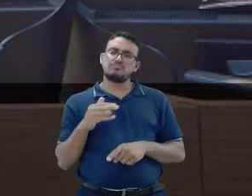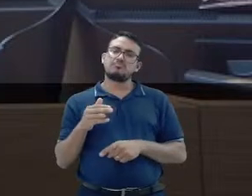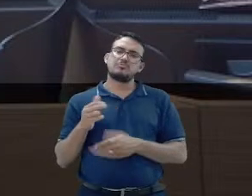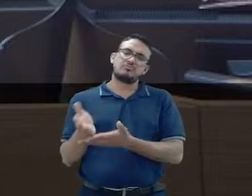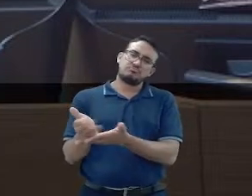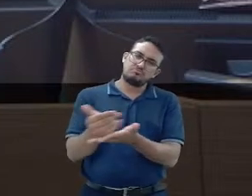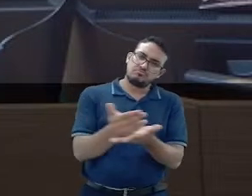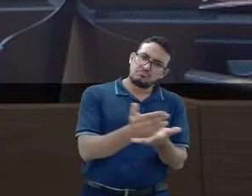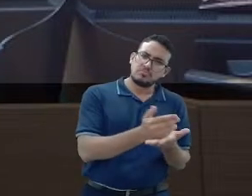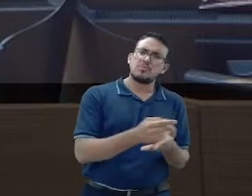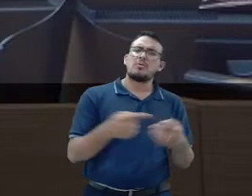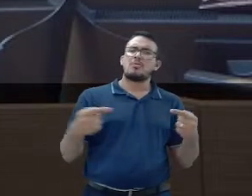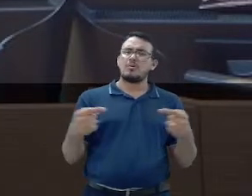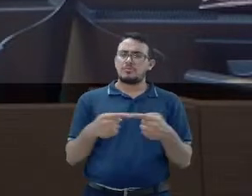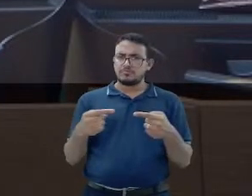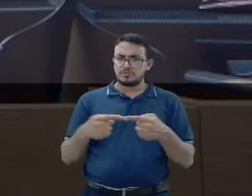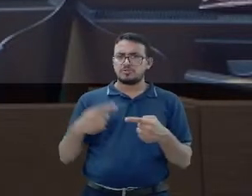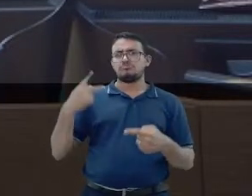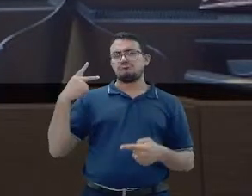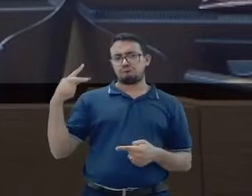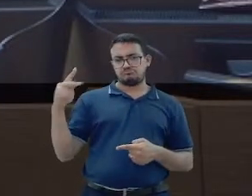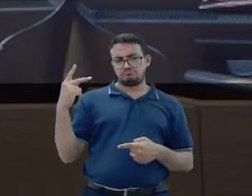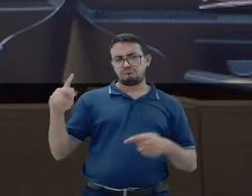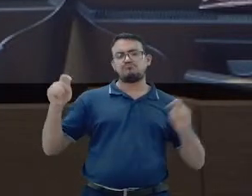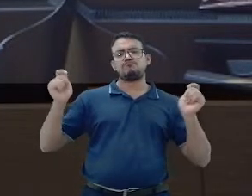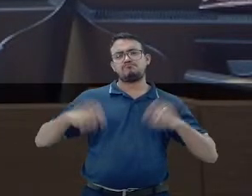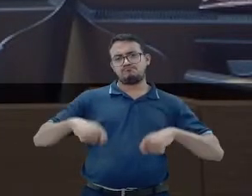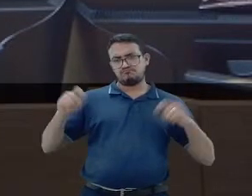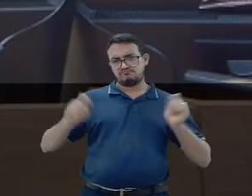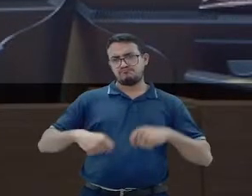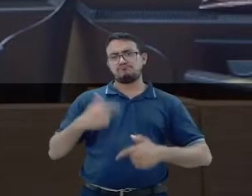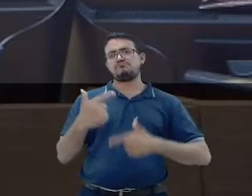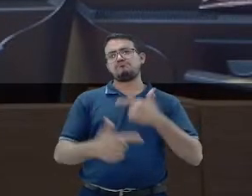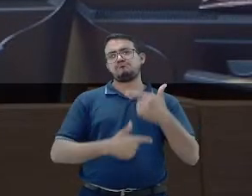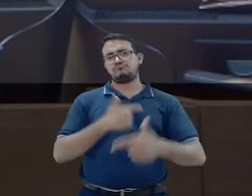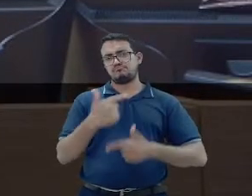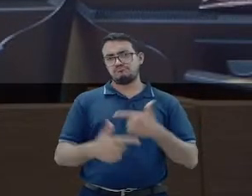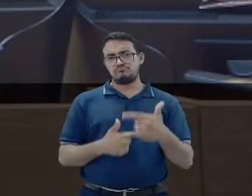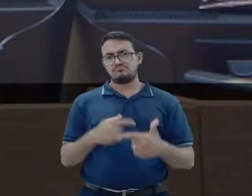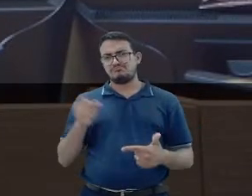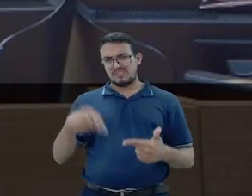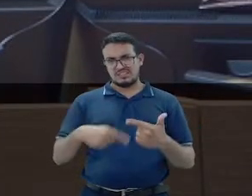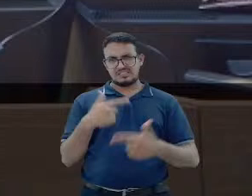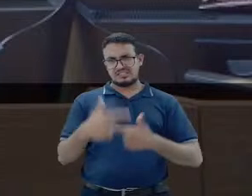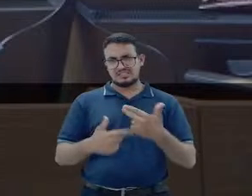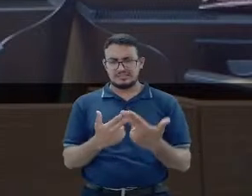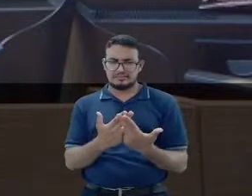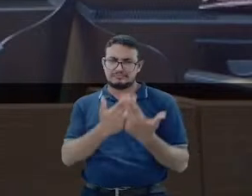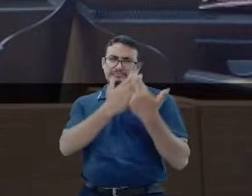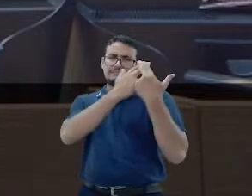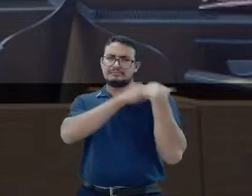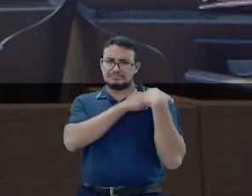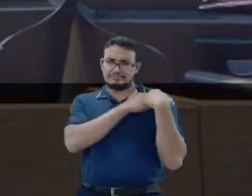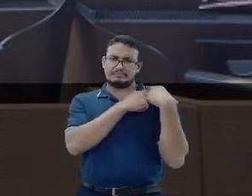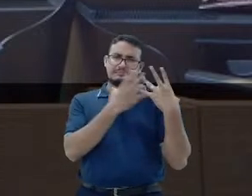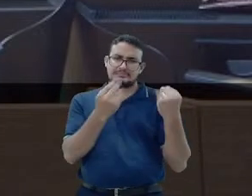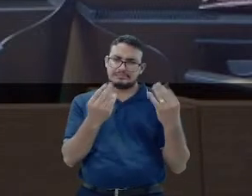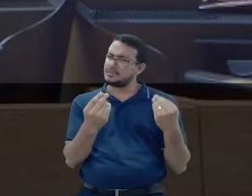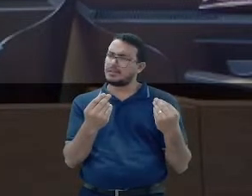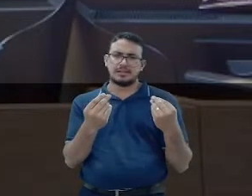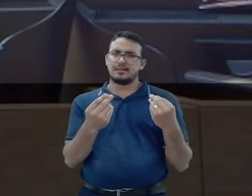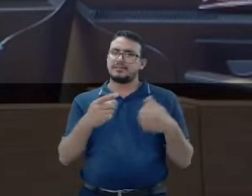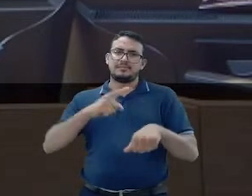pessoal do trabalhador. Então, não há que se falar aqui em acúmulo de função se foram exercidas no mesmo horário de trabalho.